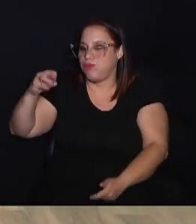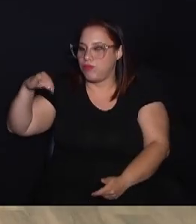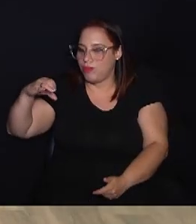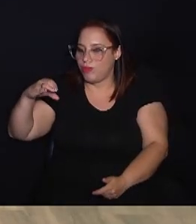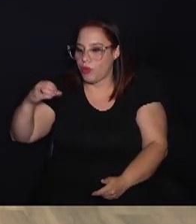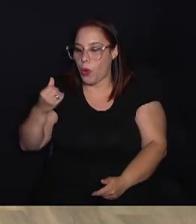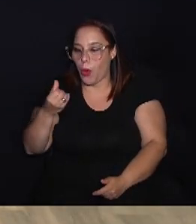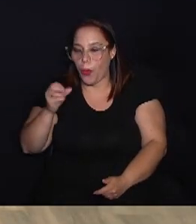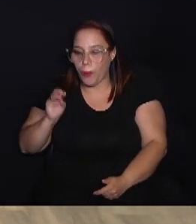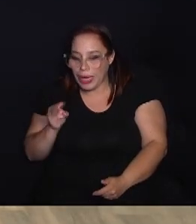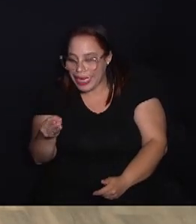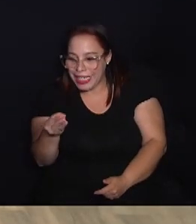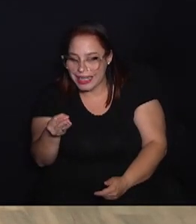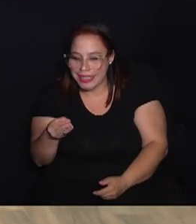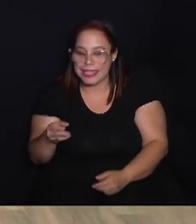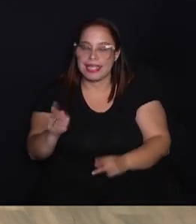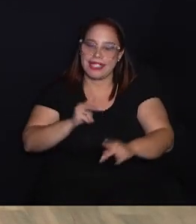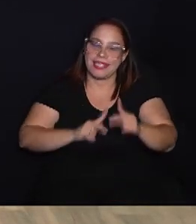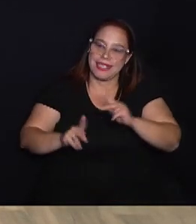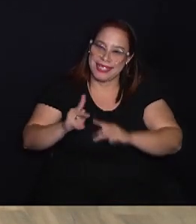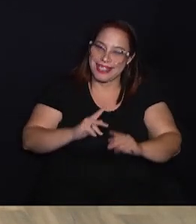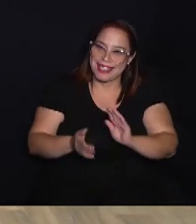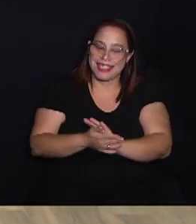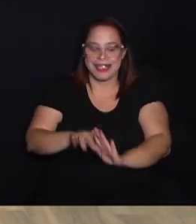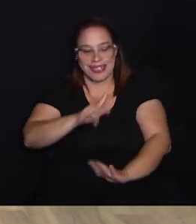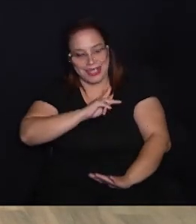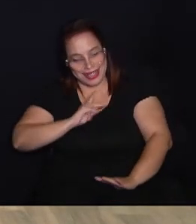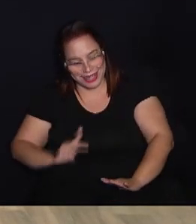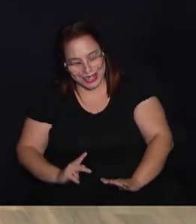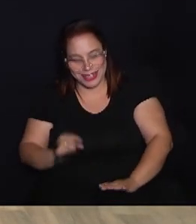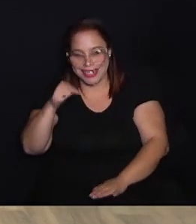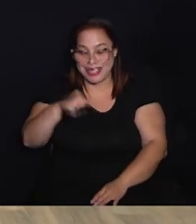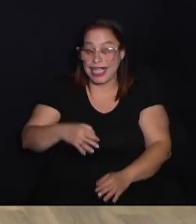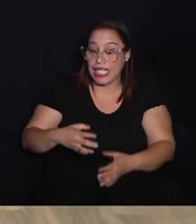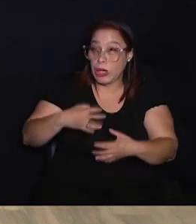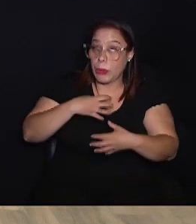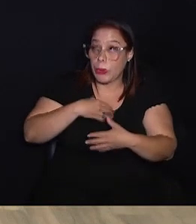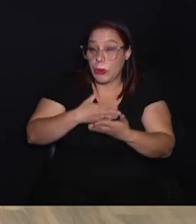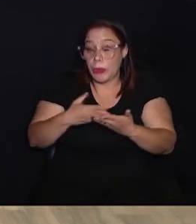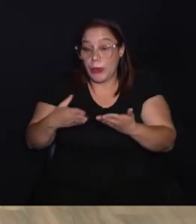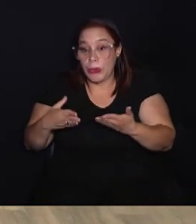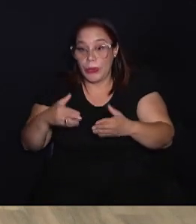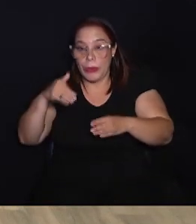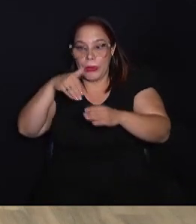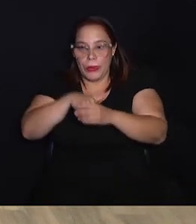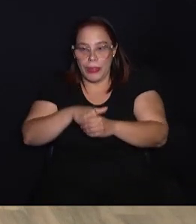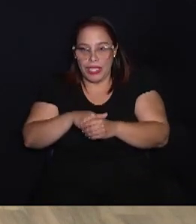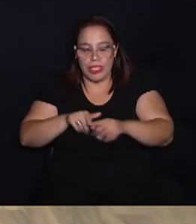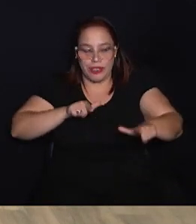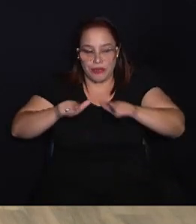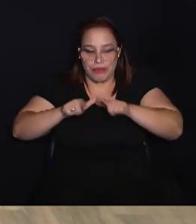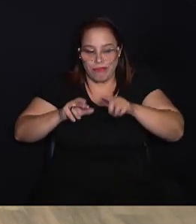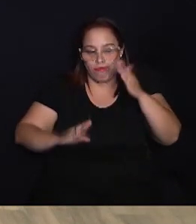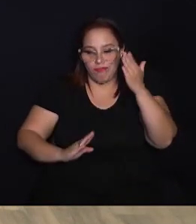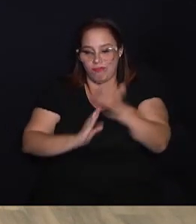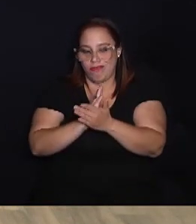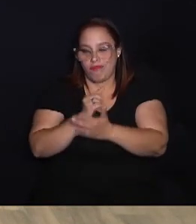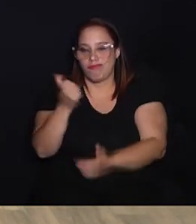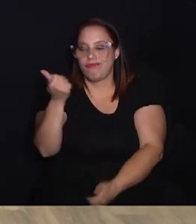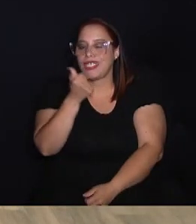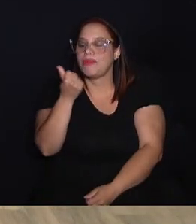Câmara Municipal de Campinas. Bom, eu recebo agora no estúdio o presidente da Câmara Municipal